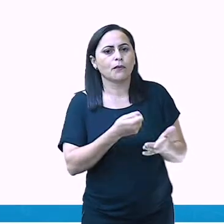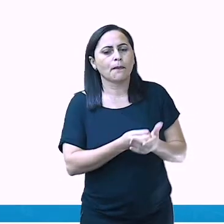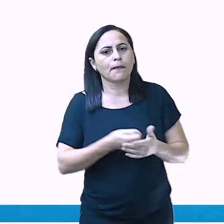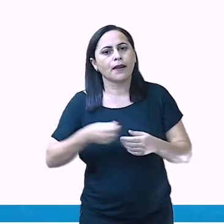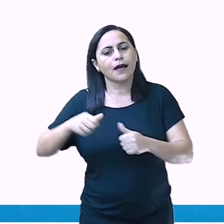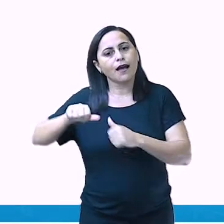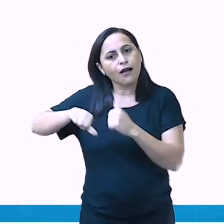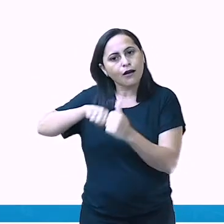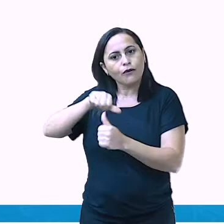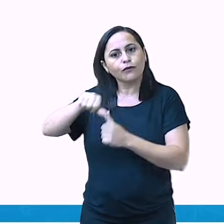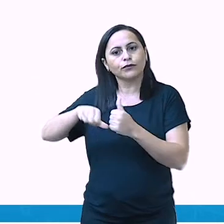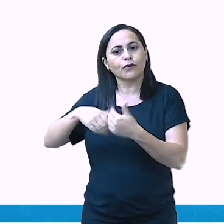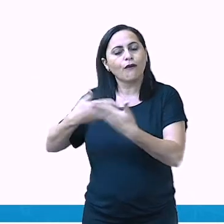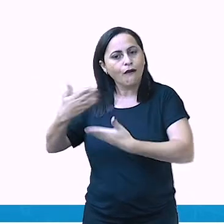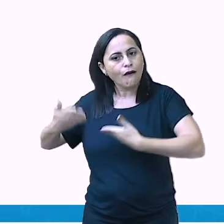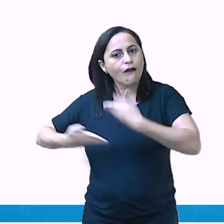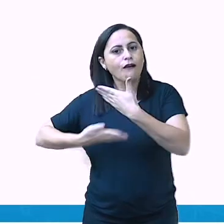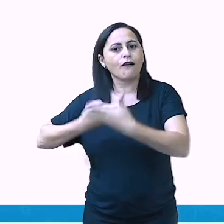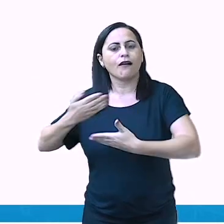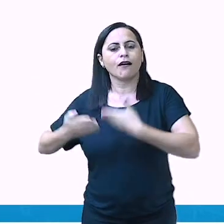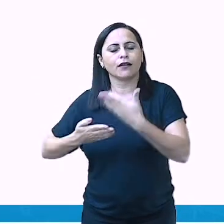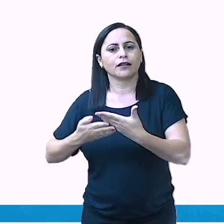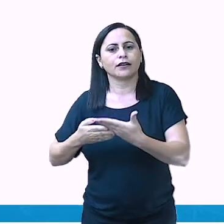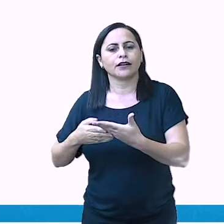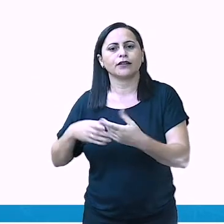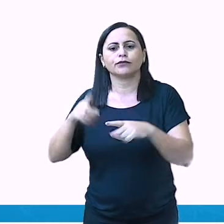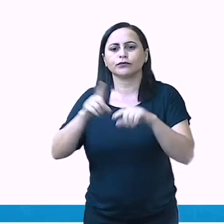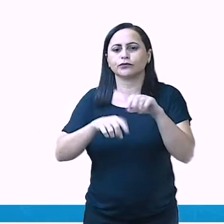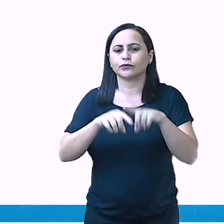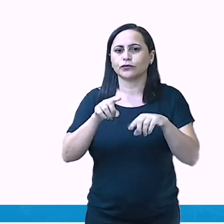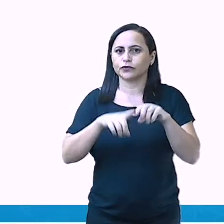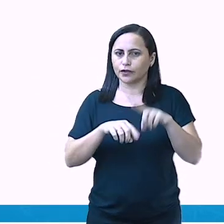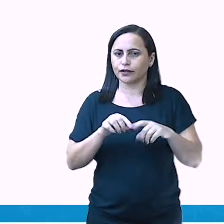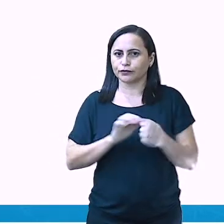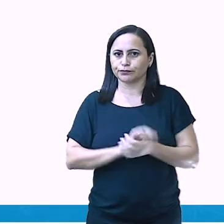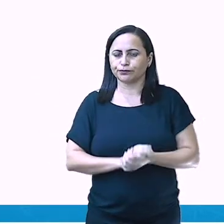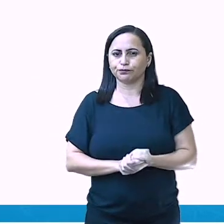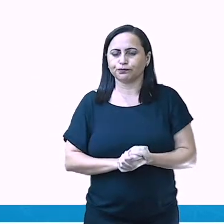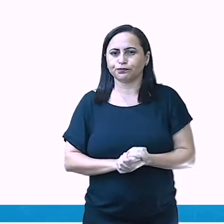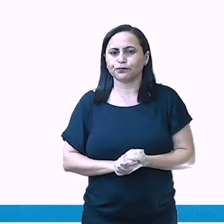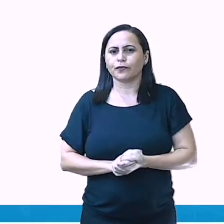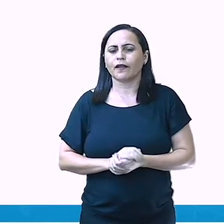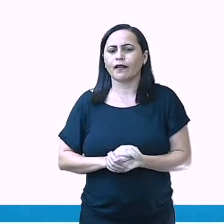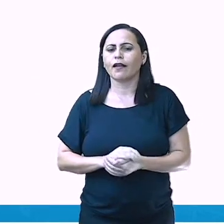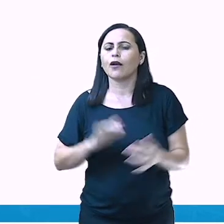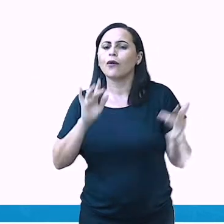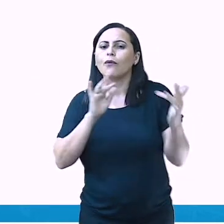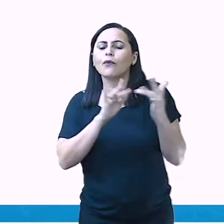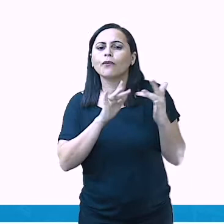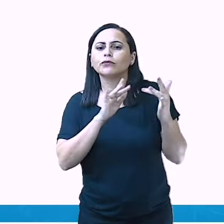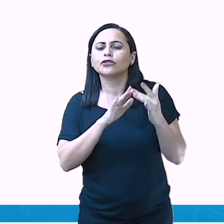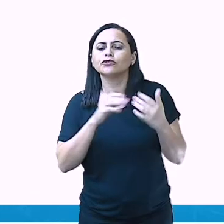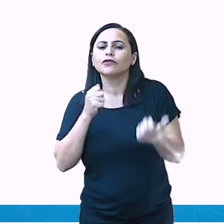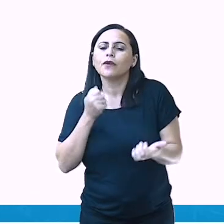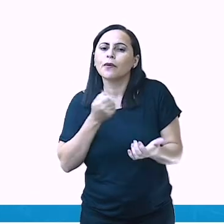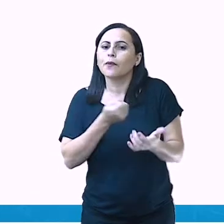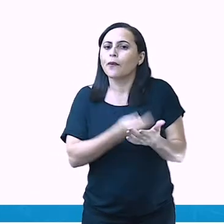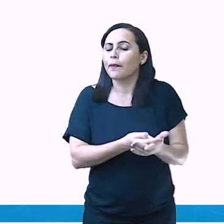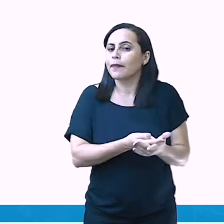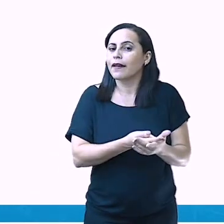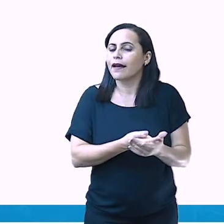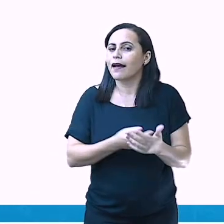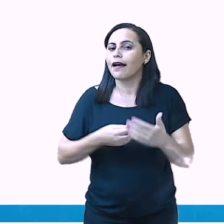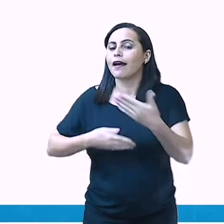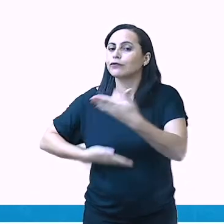reflexão, é exatamente isso. A finalidade do comércio é o quê? Quando eu compro, quando eu troco, né? Ou então quando eu